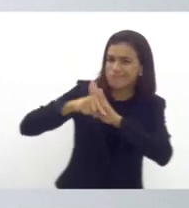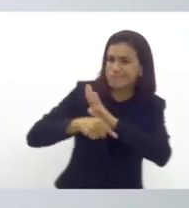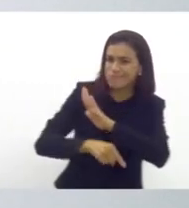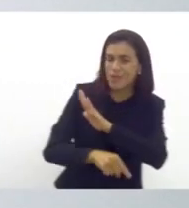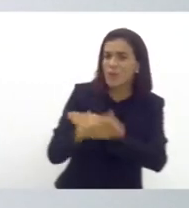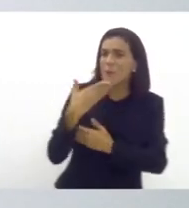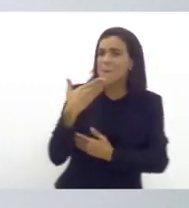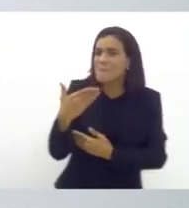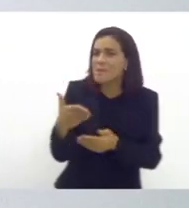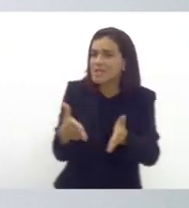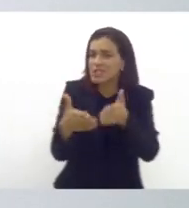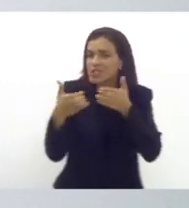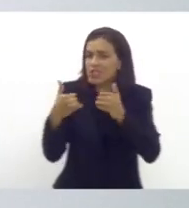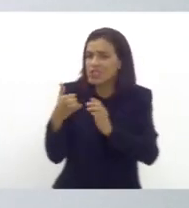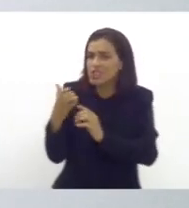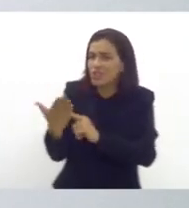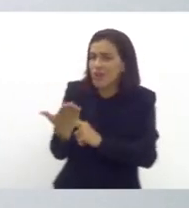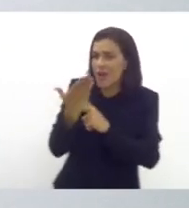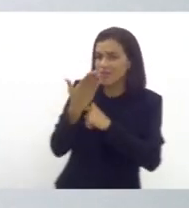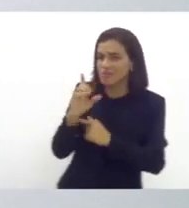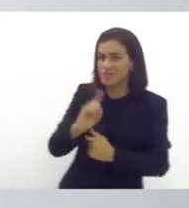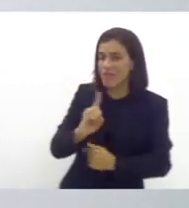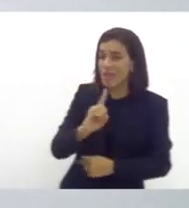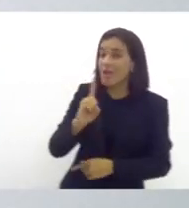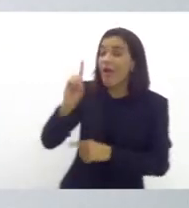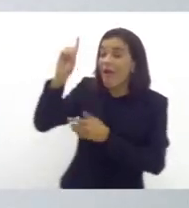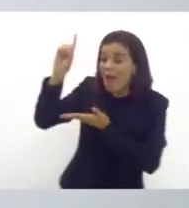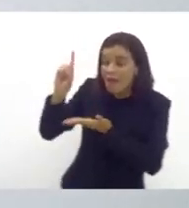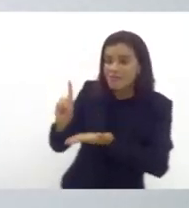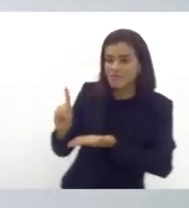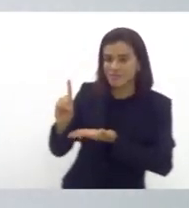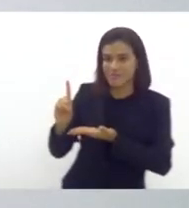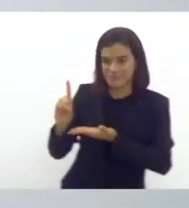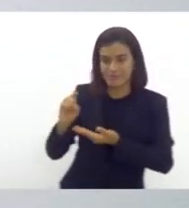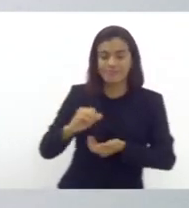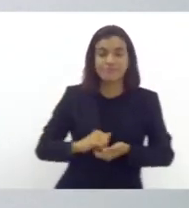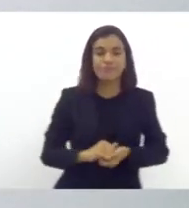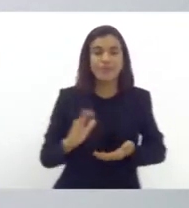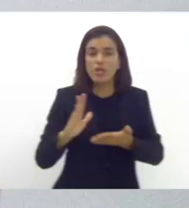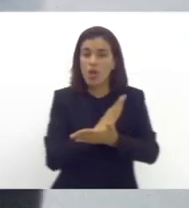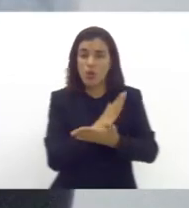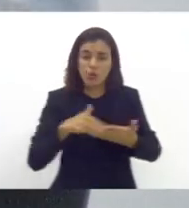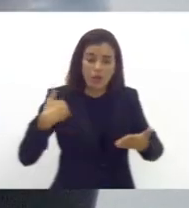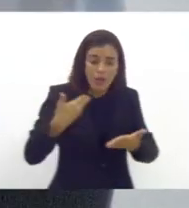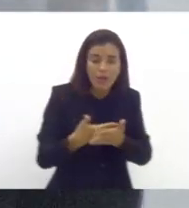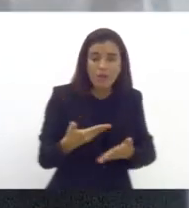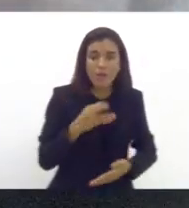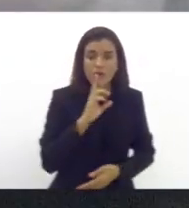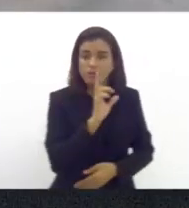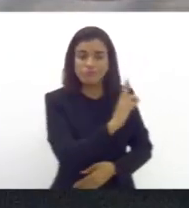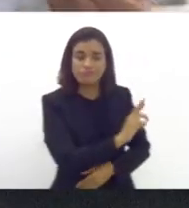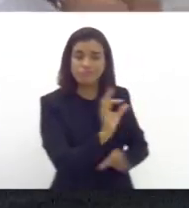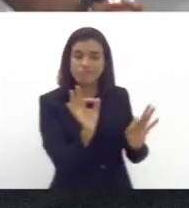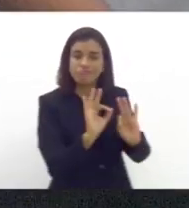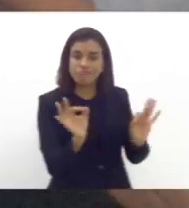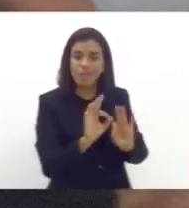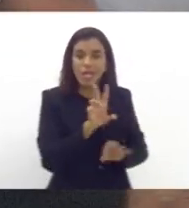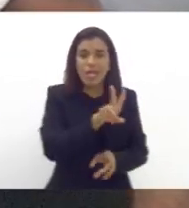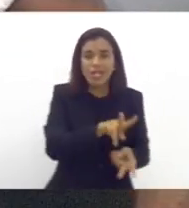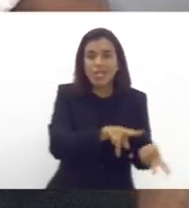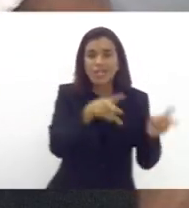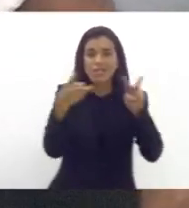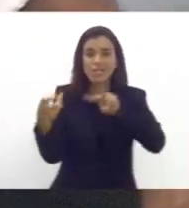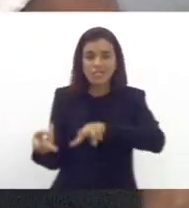pedindo favor é direito dos seus filhos e alguns até hoje não tiveram respostas e tiveram que transferir seus